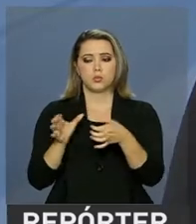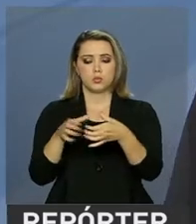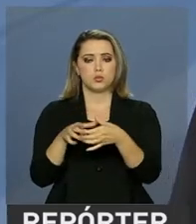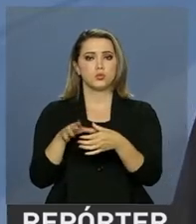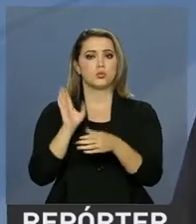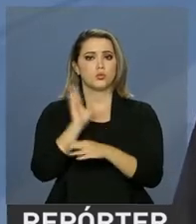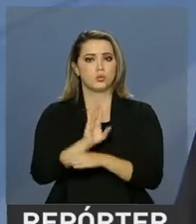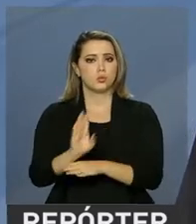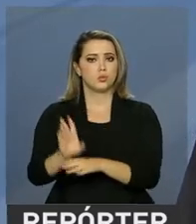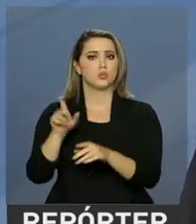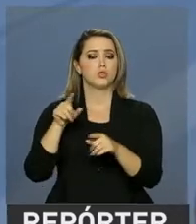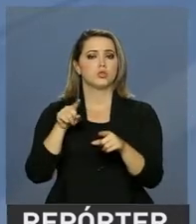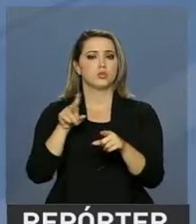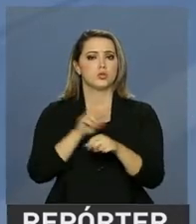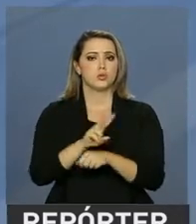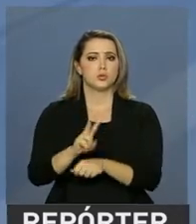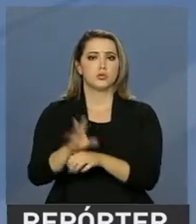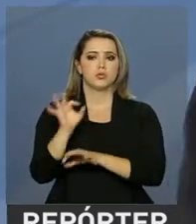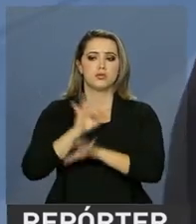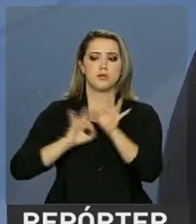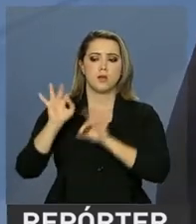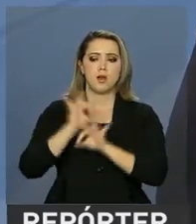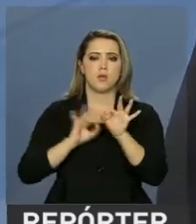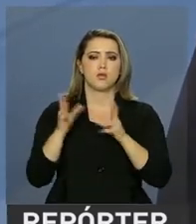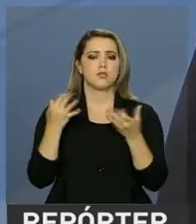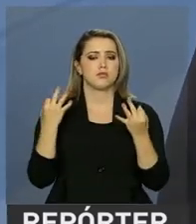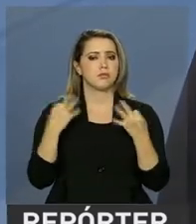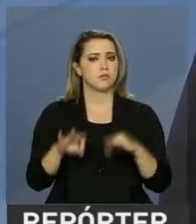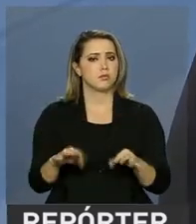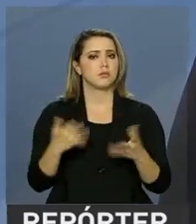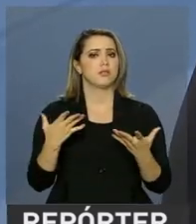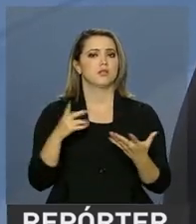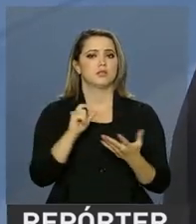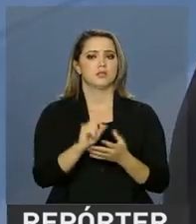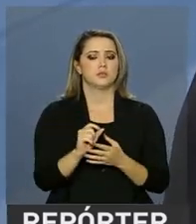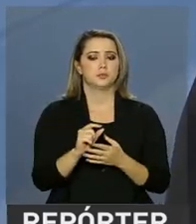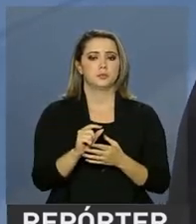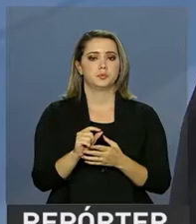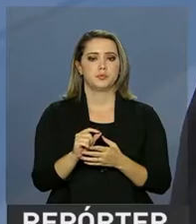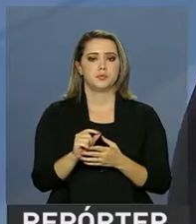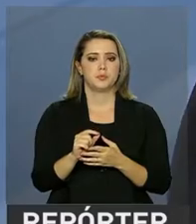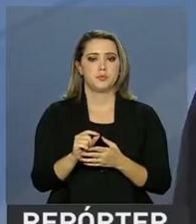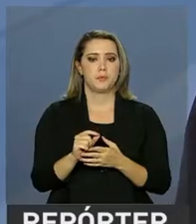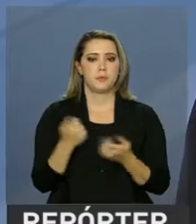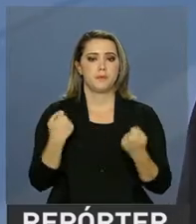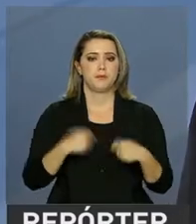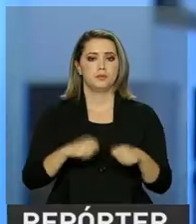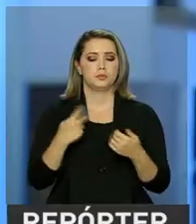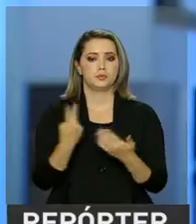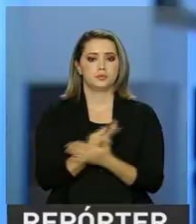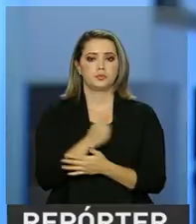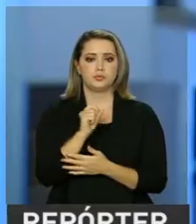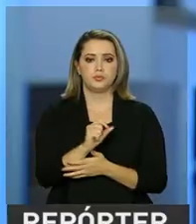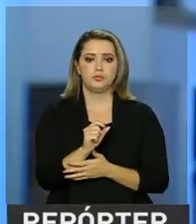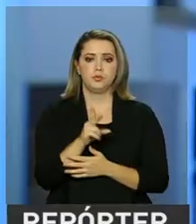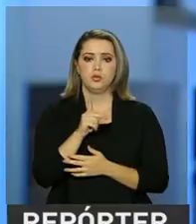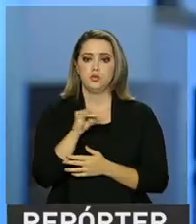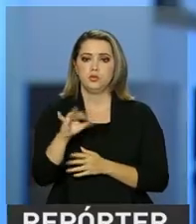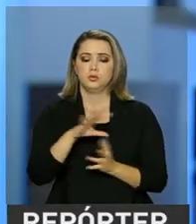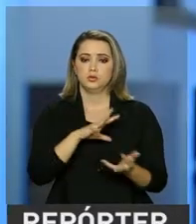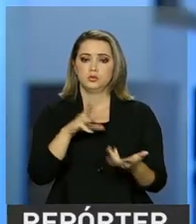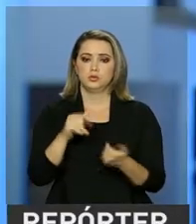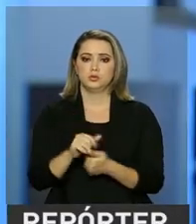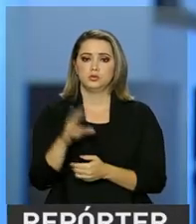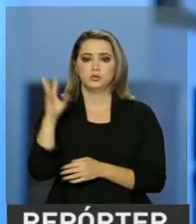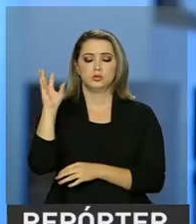a possibilidade de fazer uma manutenção adequada uma composição que houver este dia mundial do